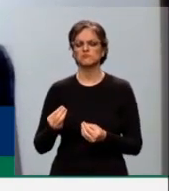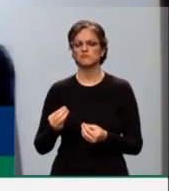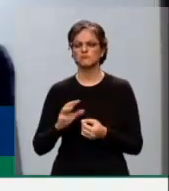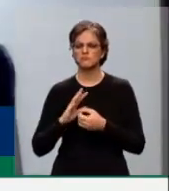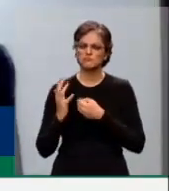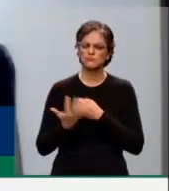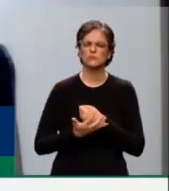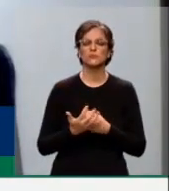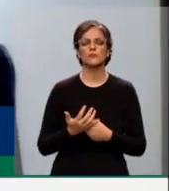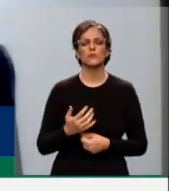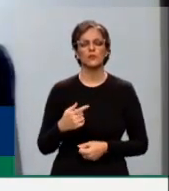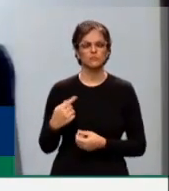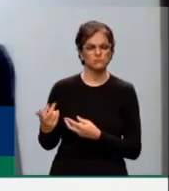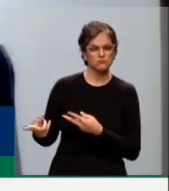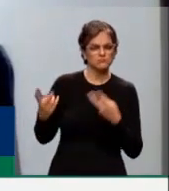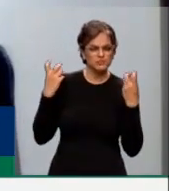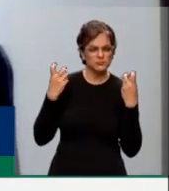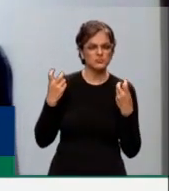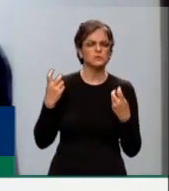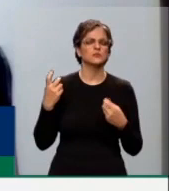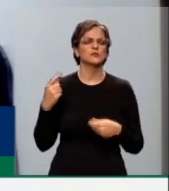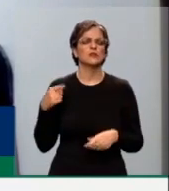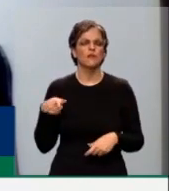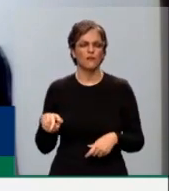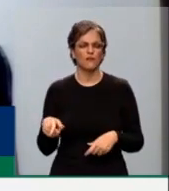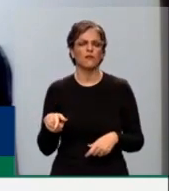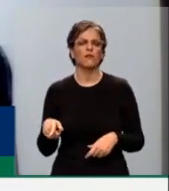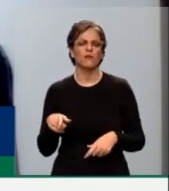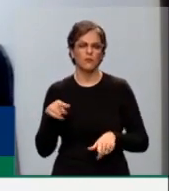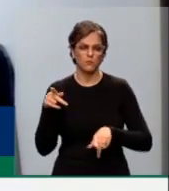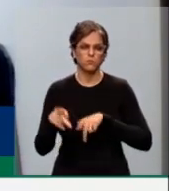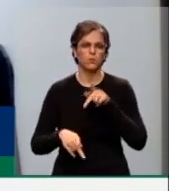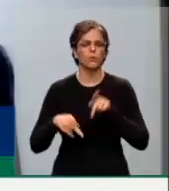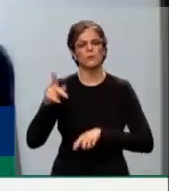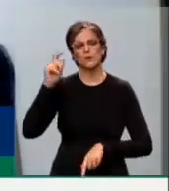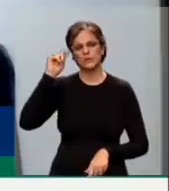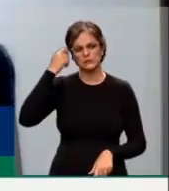gente entendeu o quanto que para a população negra